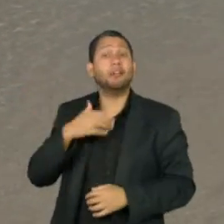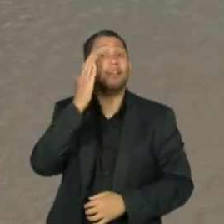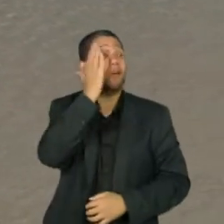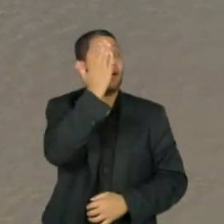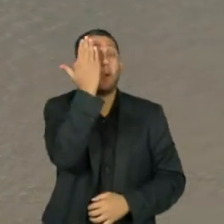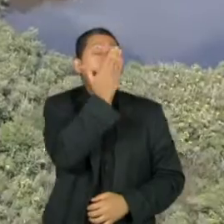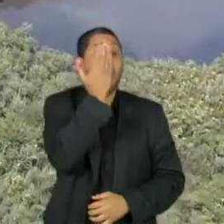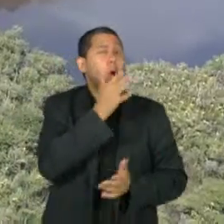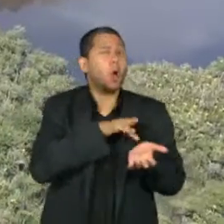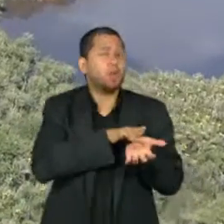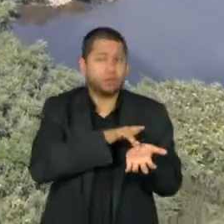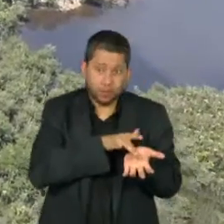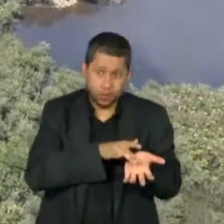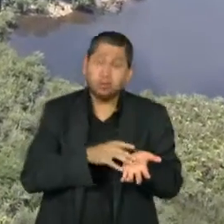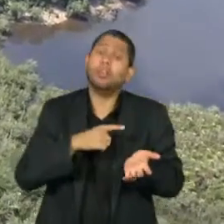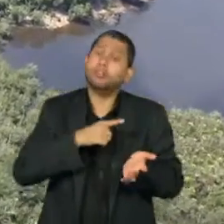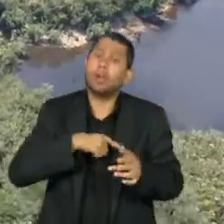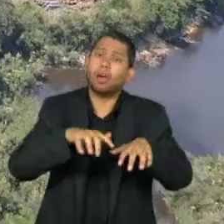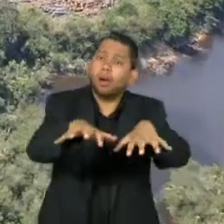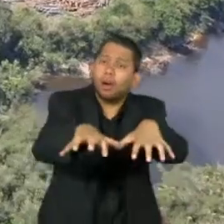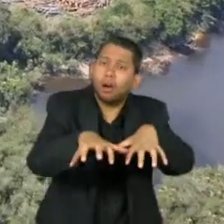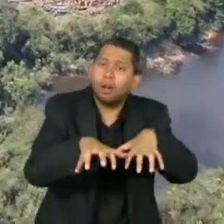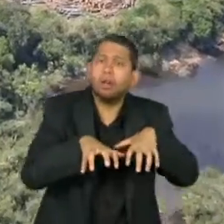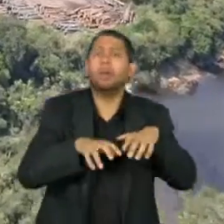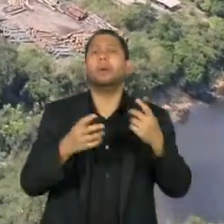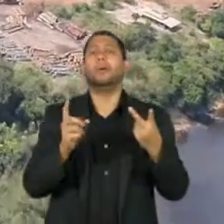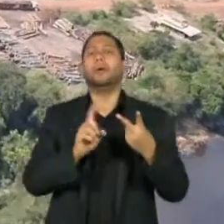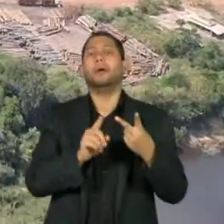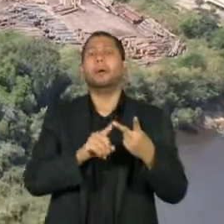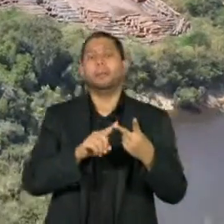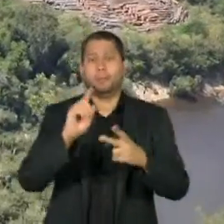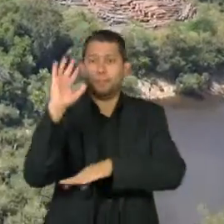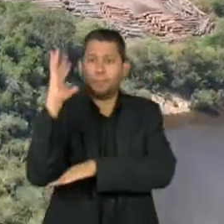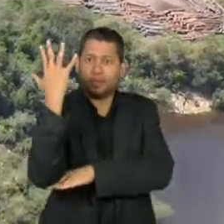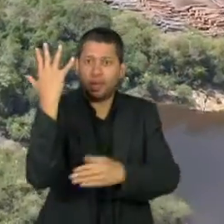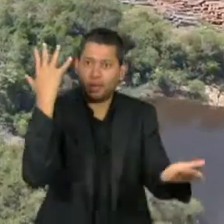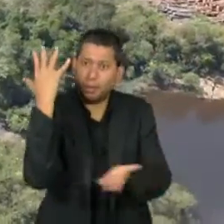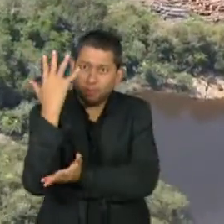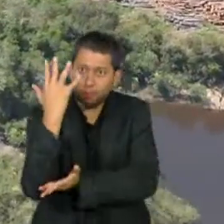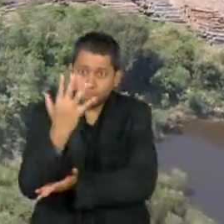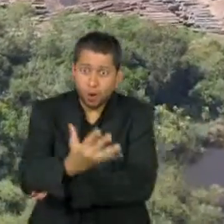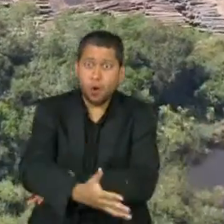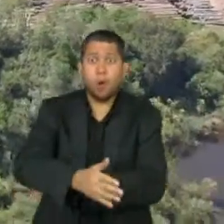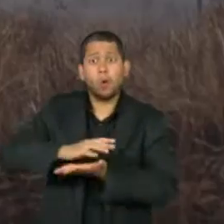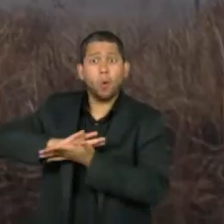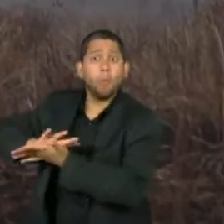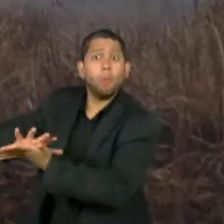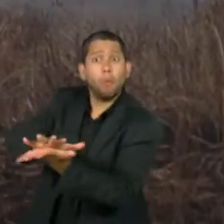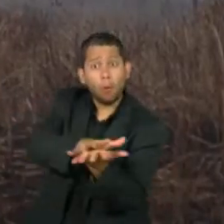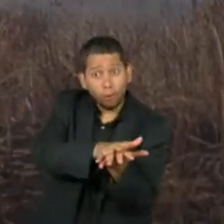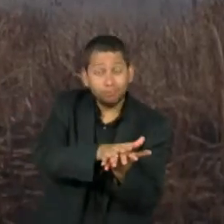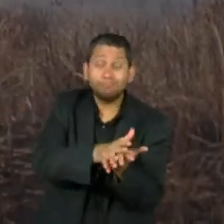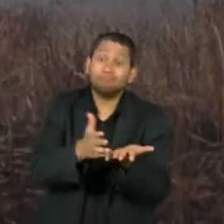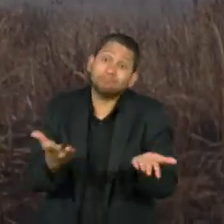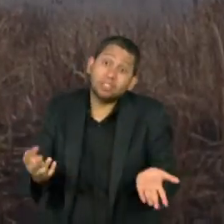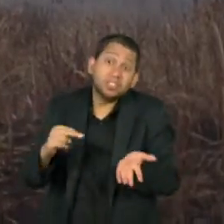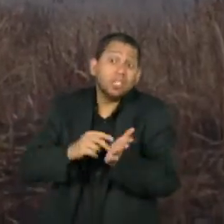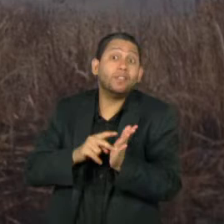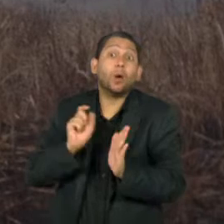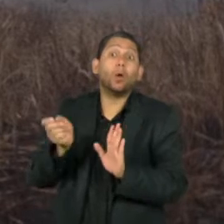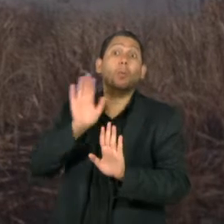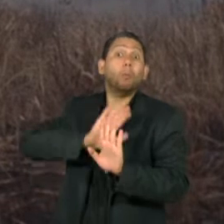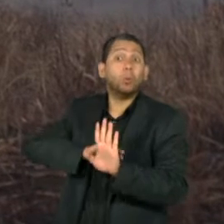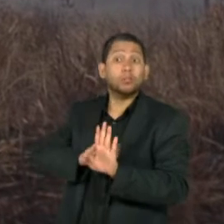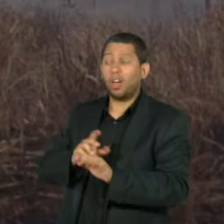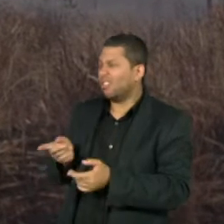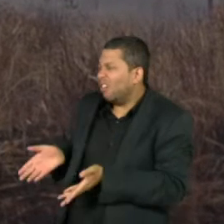o garimpo, como a exploração madeireira ilegal, como o desmatamento, que acontece dentro dessas áreas, você está estimulando que